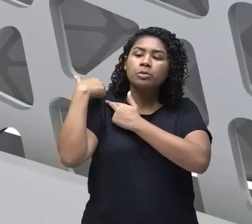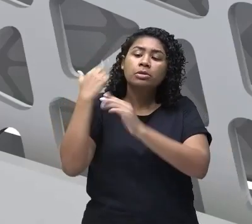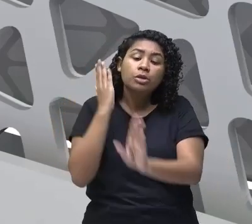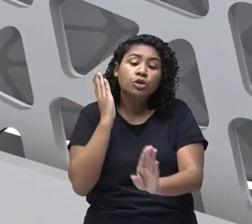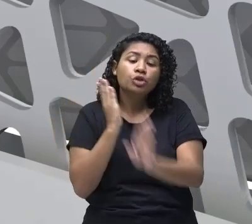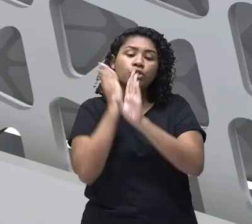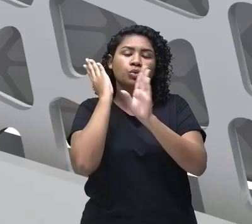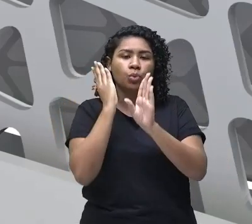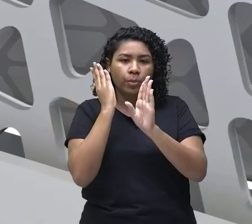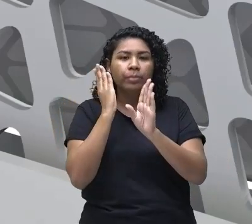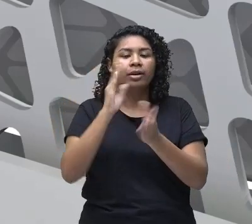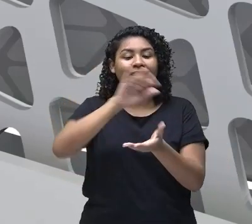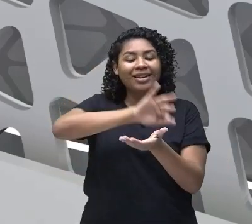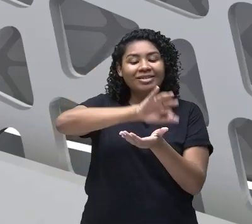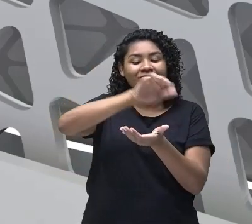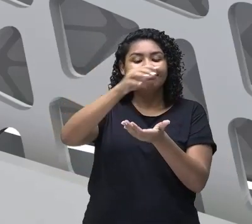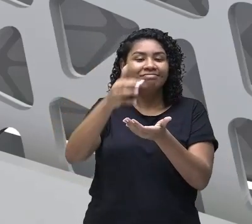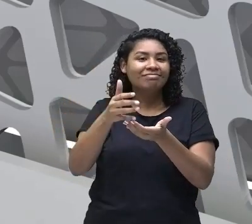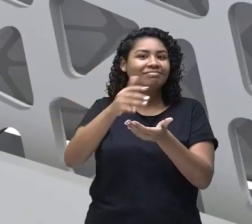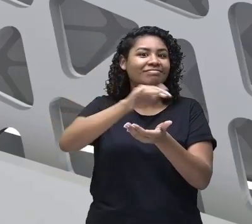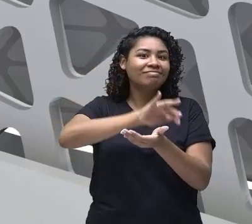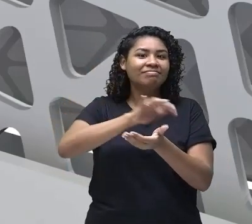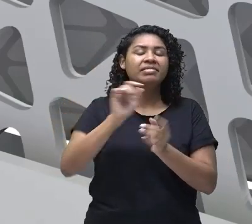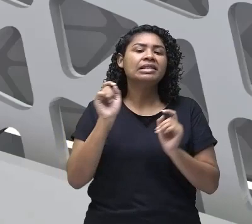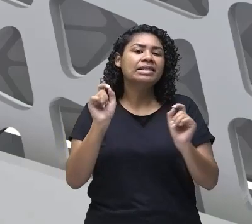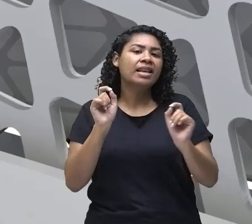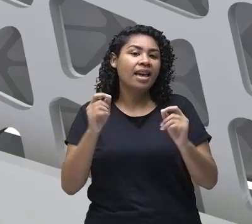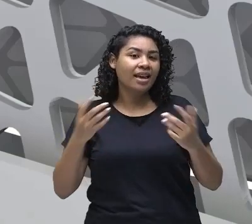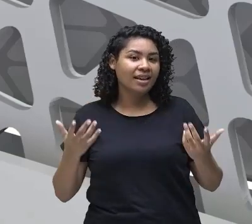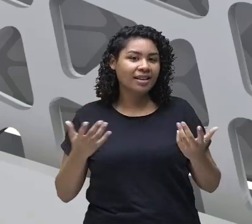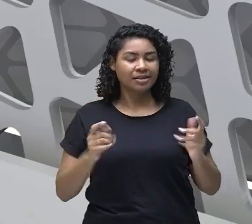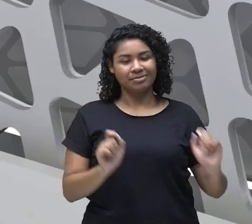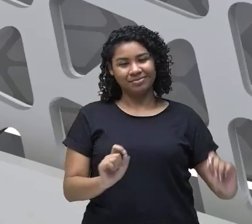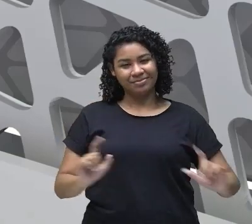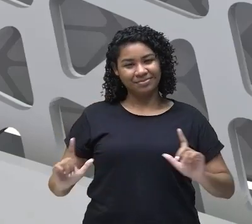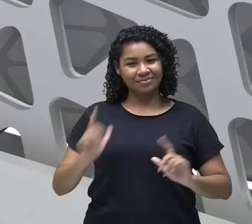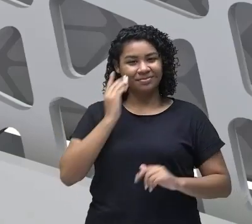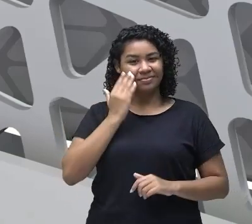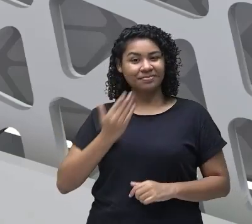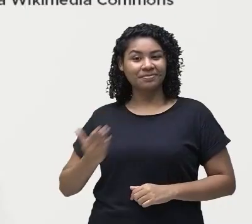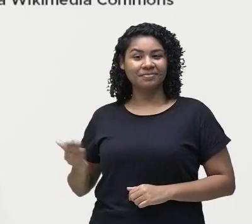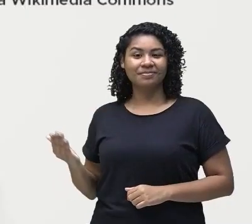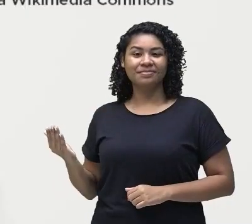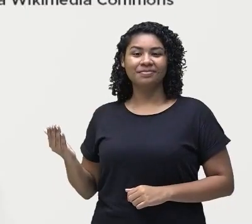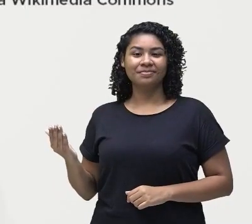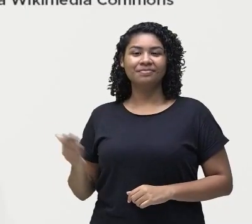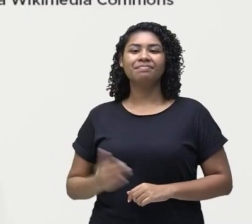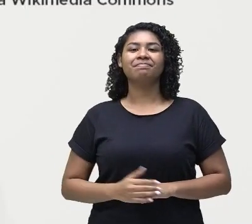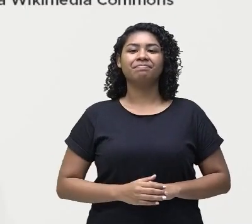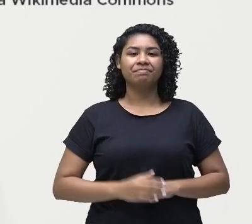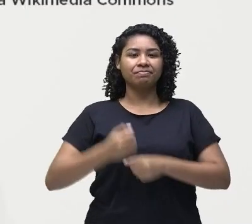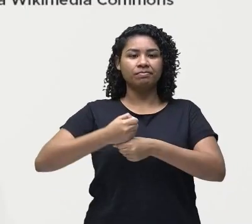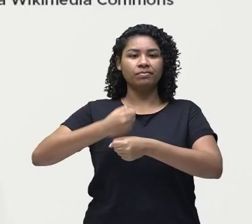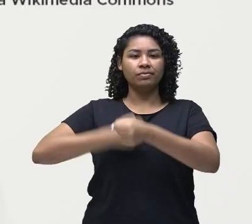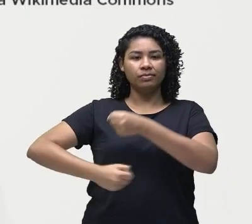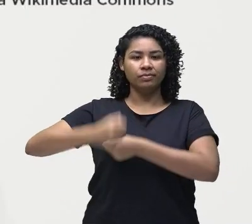que existia uma camada de ozônio? Acompanhe comigo na cartela, olha só. Em